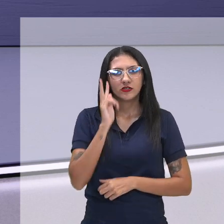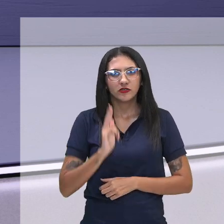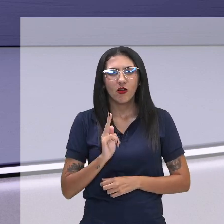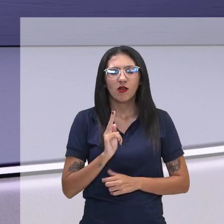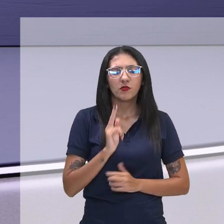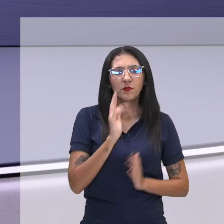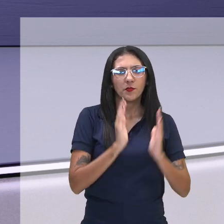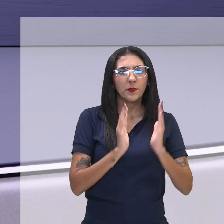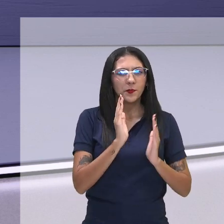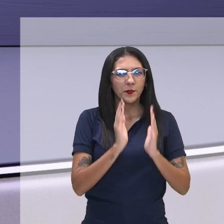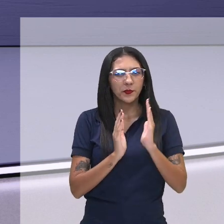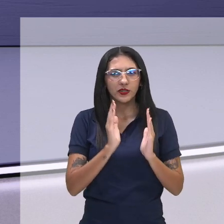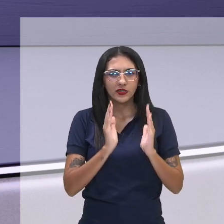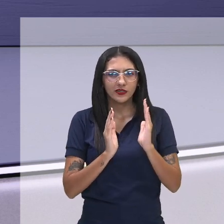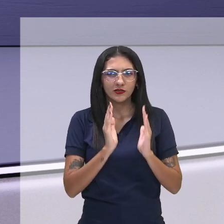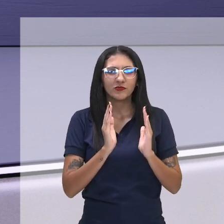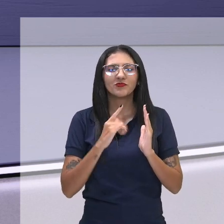né,